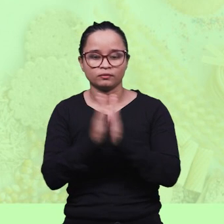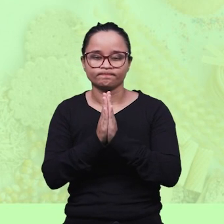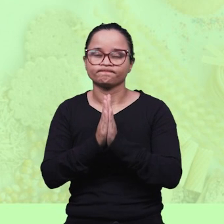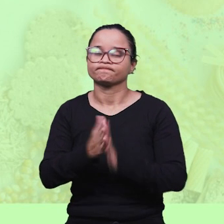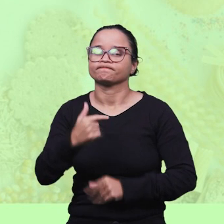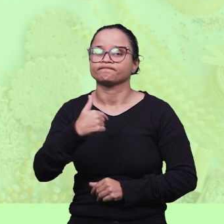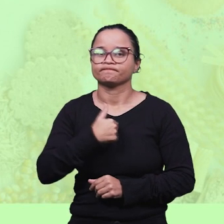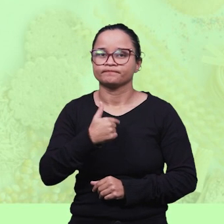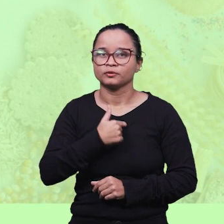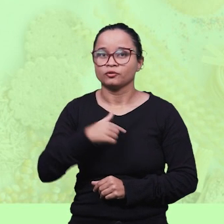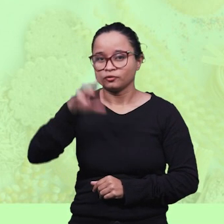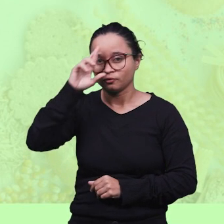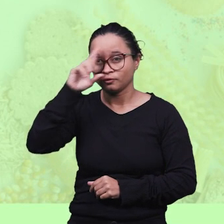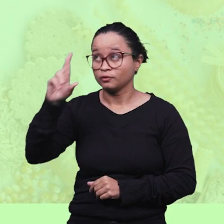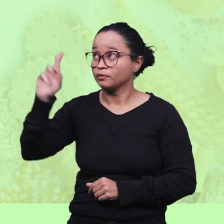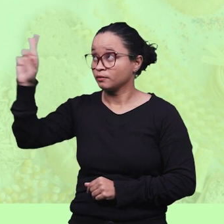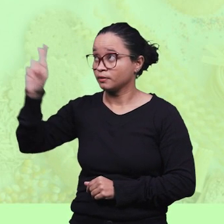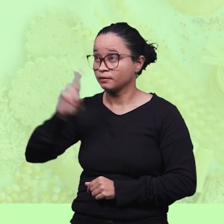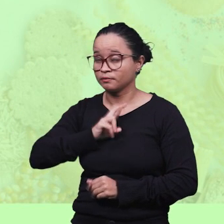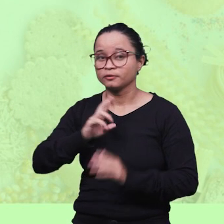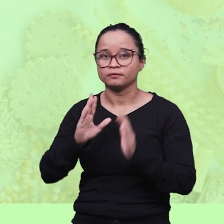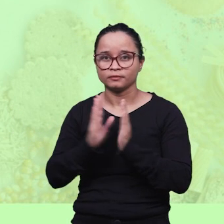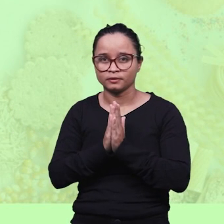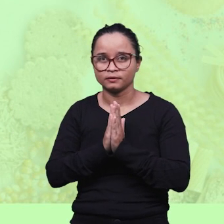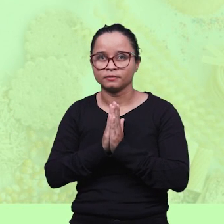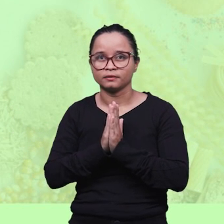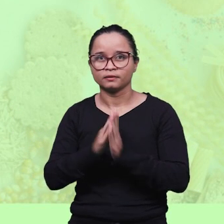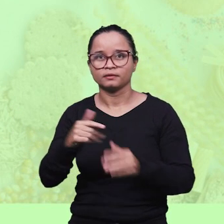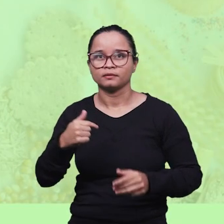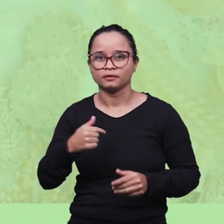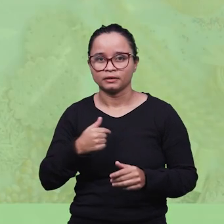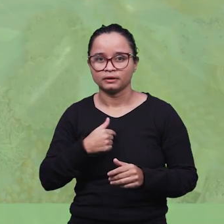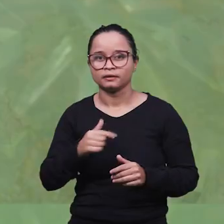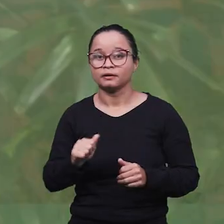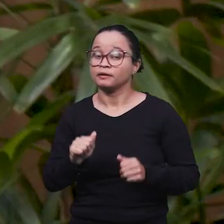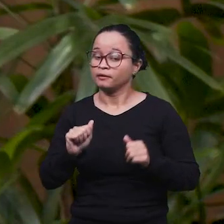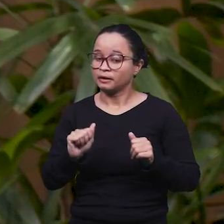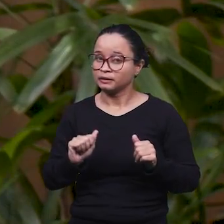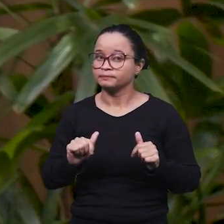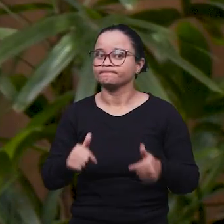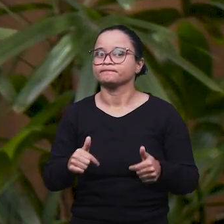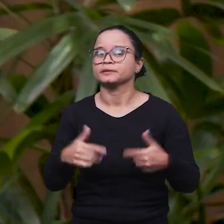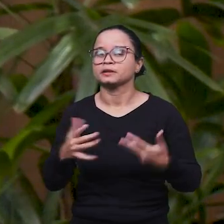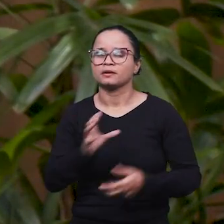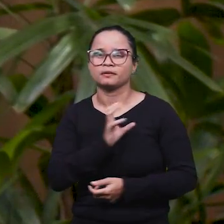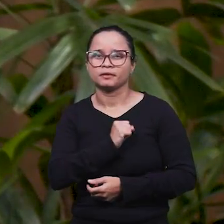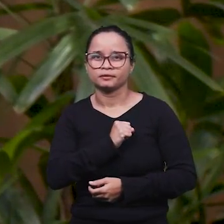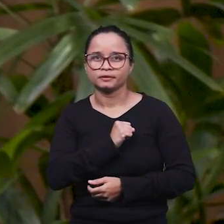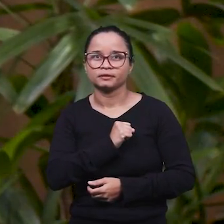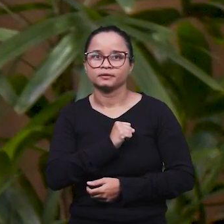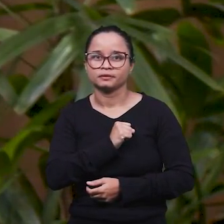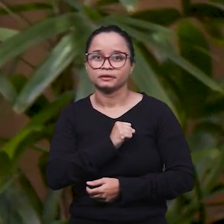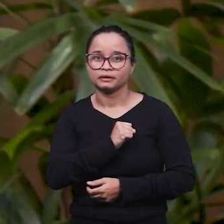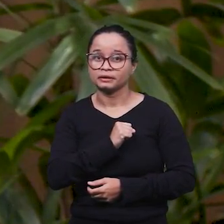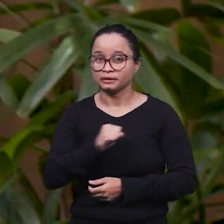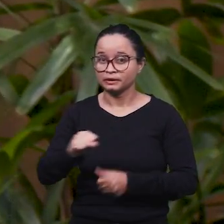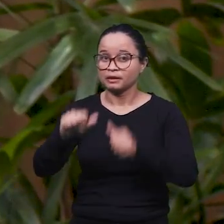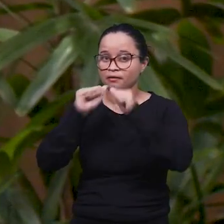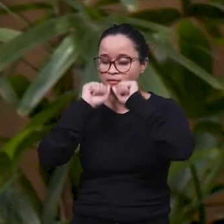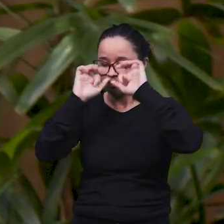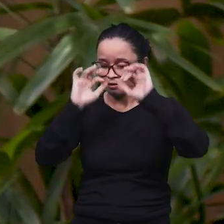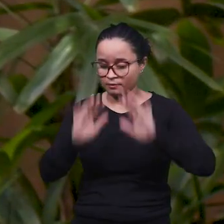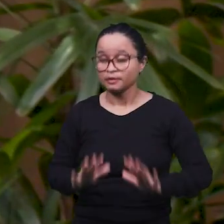Senhor atendeu a minha petição, que eu lhe tinha feito. Queridos, que nós possamos amar a bênção de